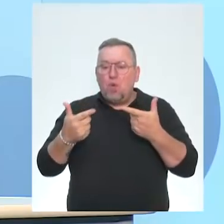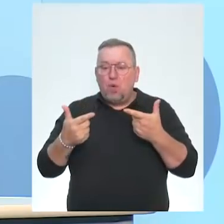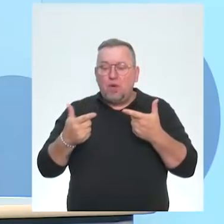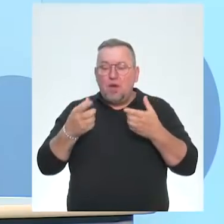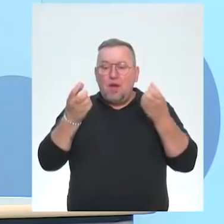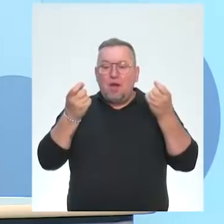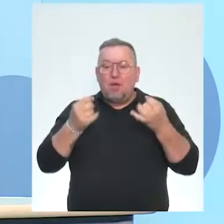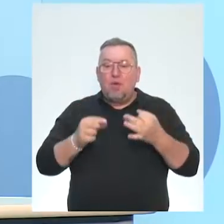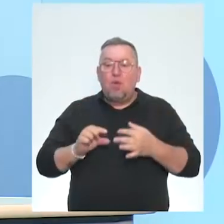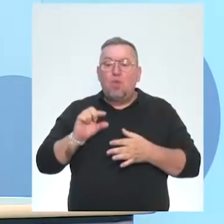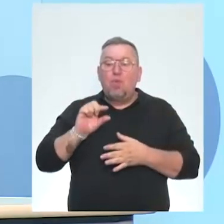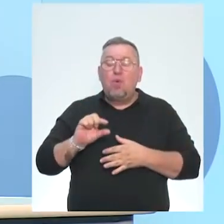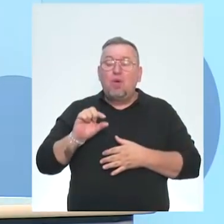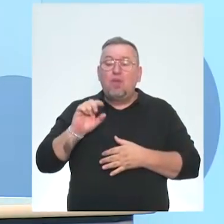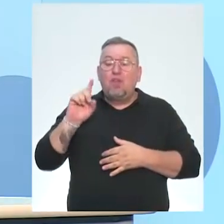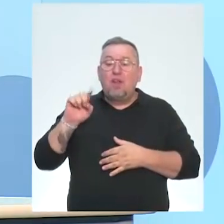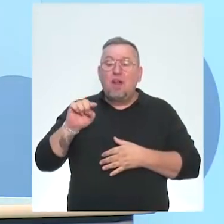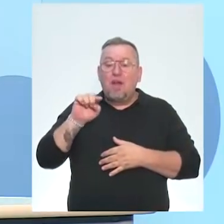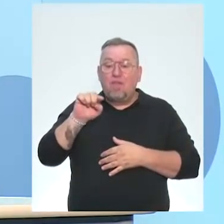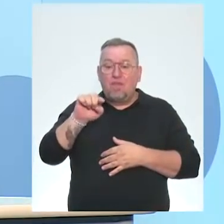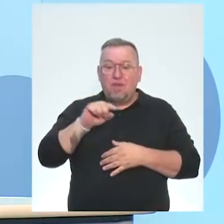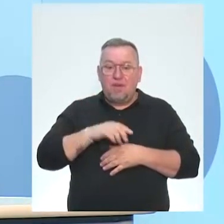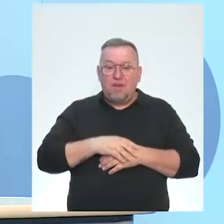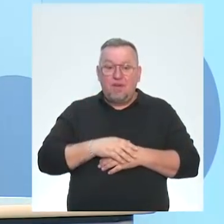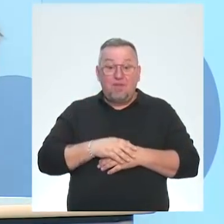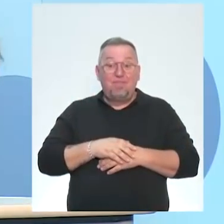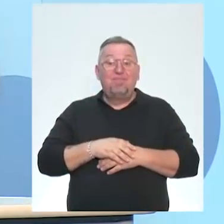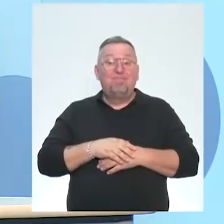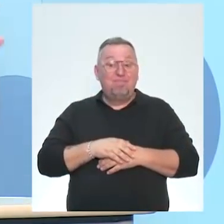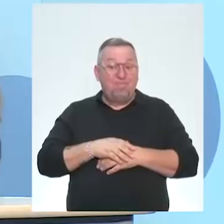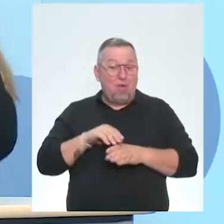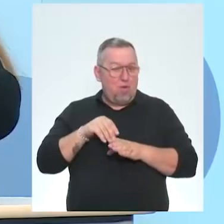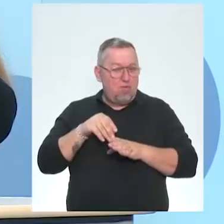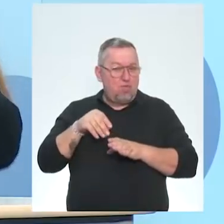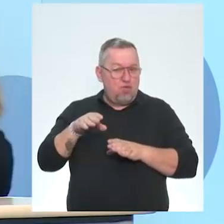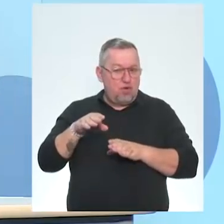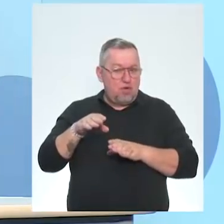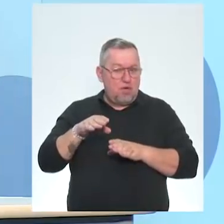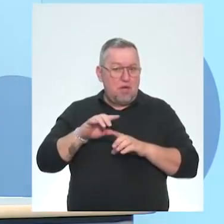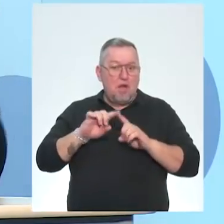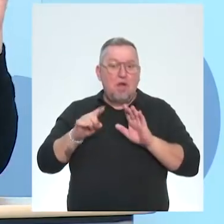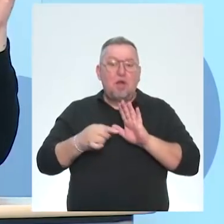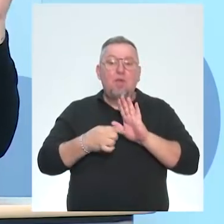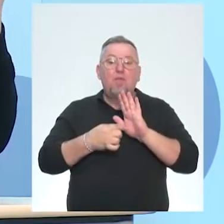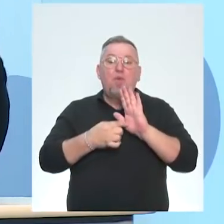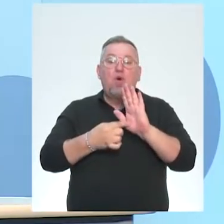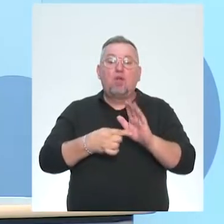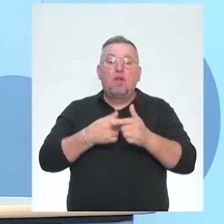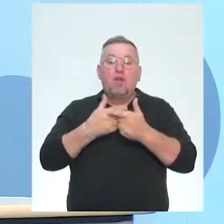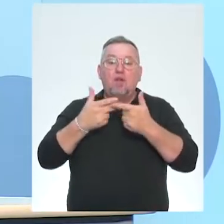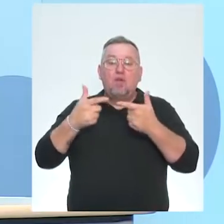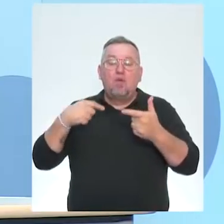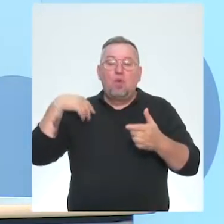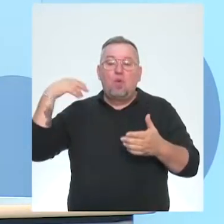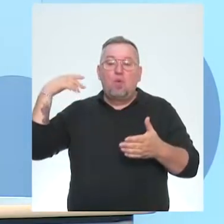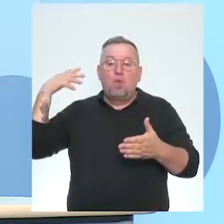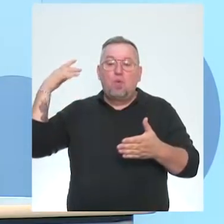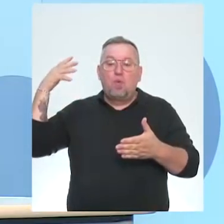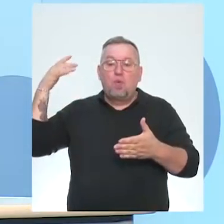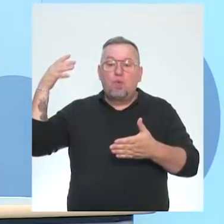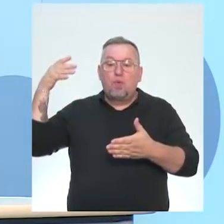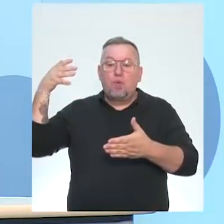é hoje? Ou seja, o pulo do gato, que lembra, que mostra um pouquinho das coisas que você passou até